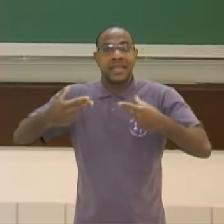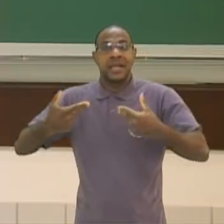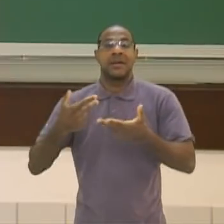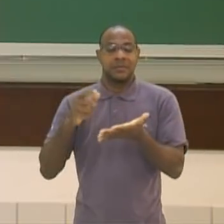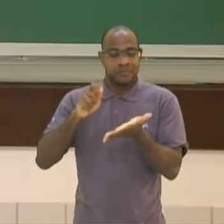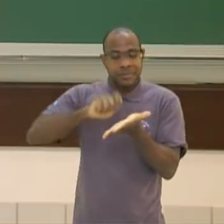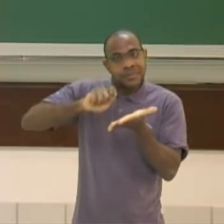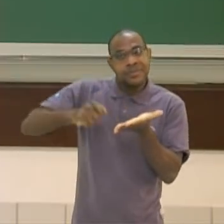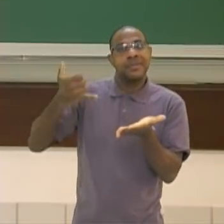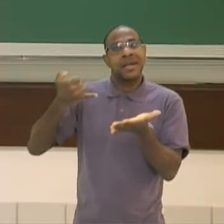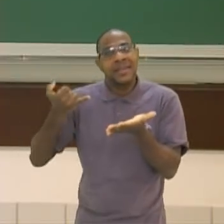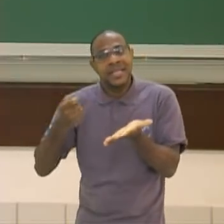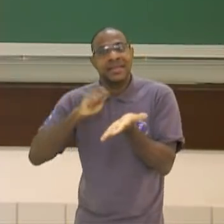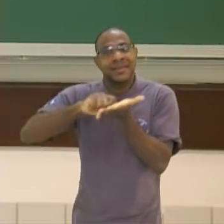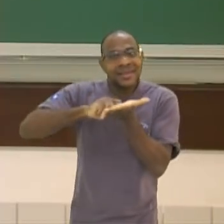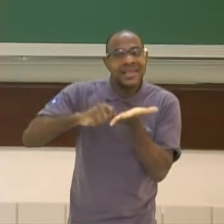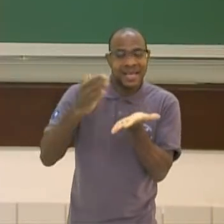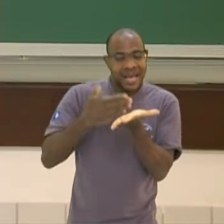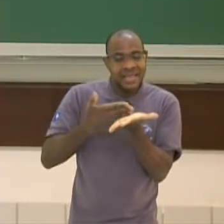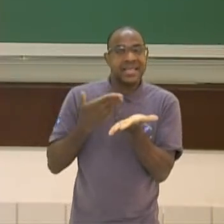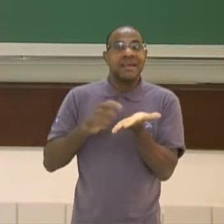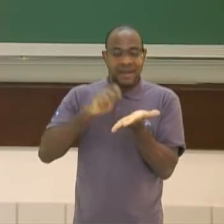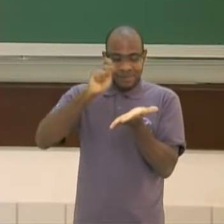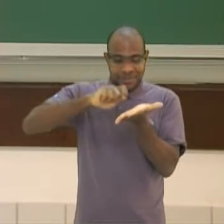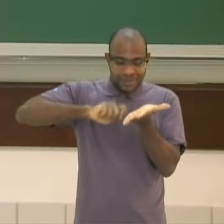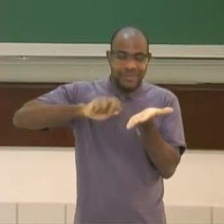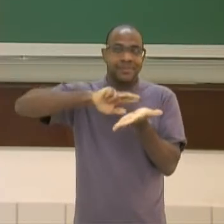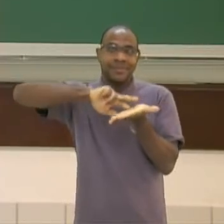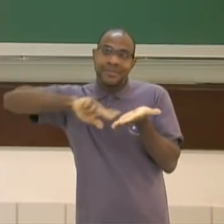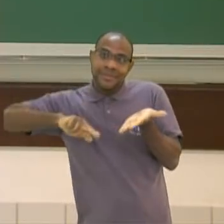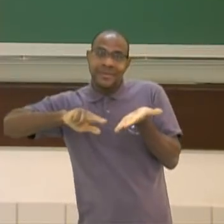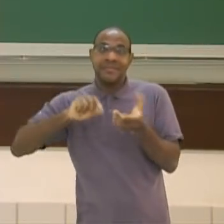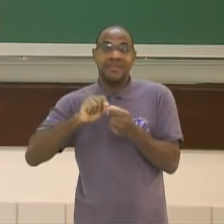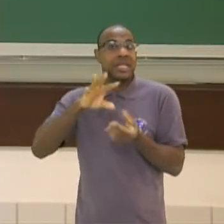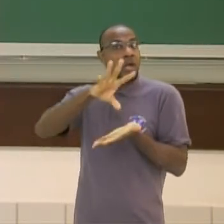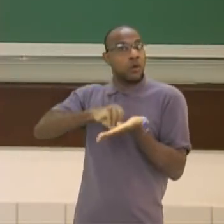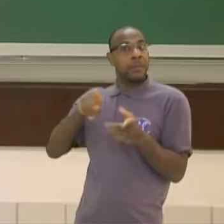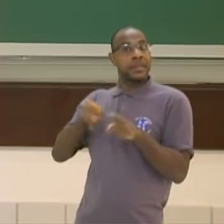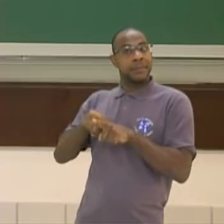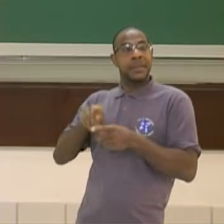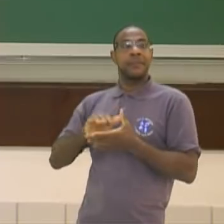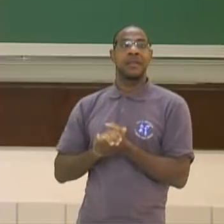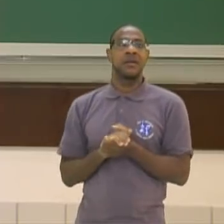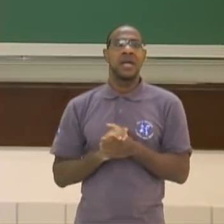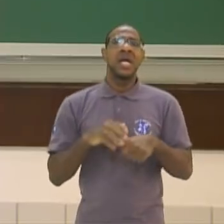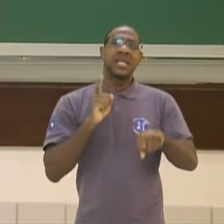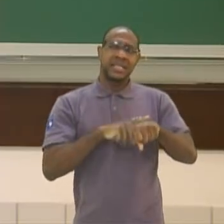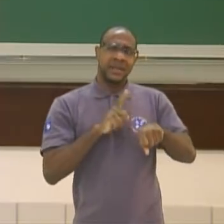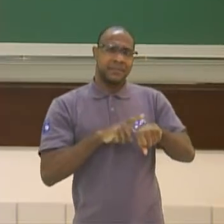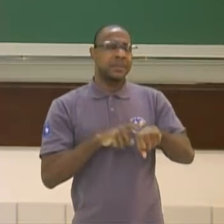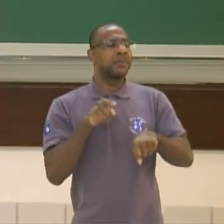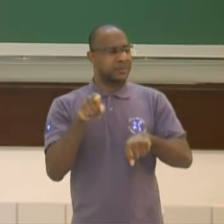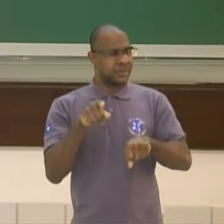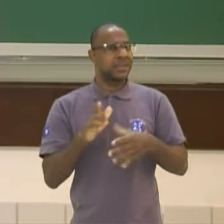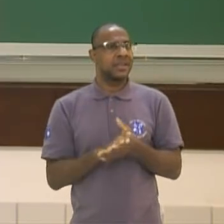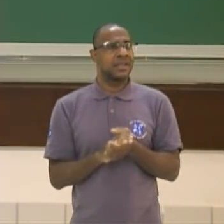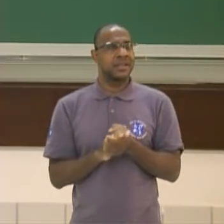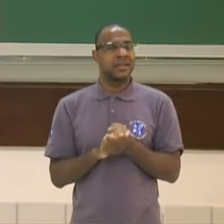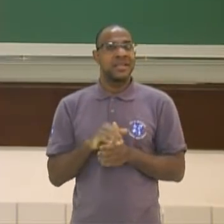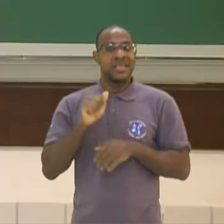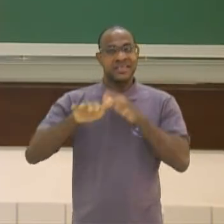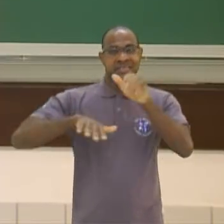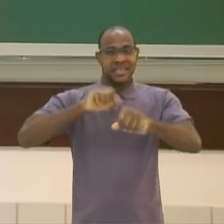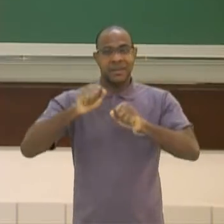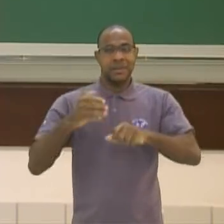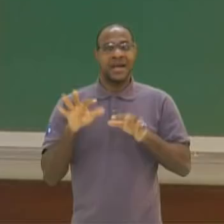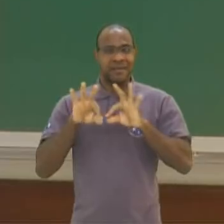pega o caderno, porque a gente vai corrigir atividades e vai fazer cópia. Então eu vou dar esse tempinho, corre lá para pegar. Já chamou o pessoal para